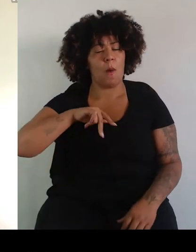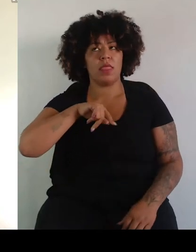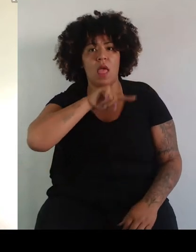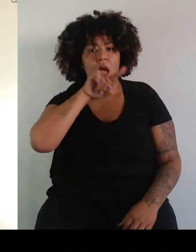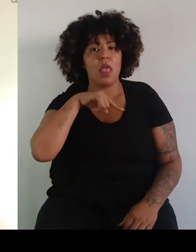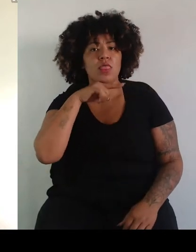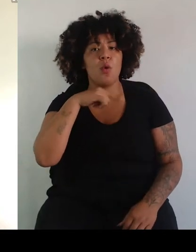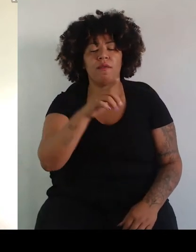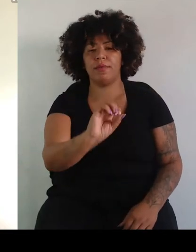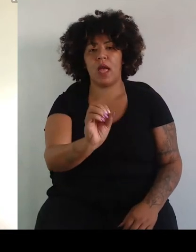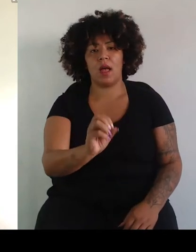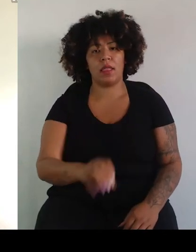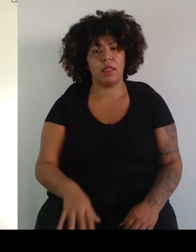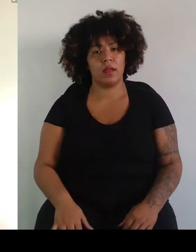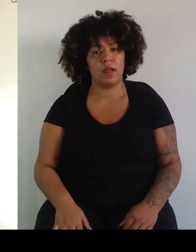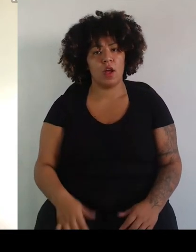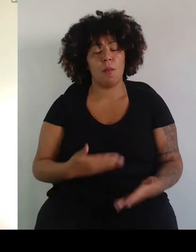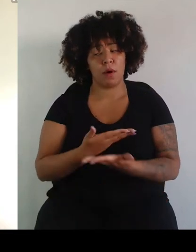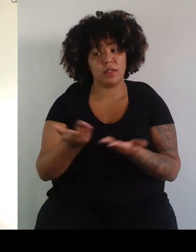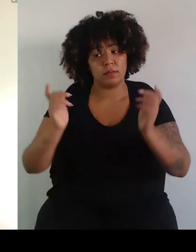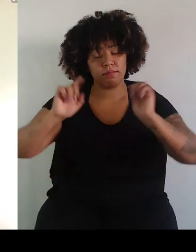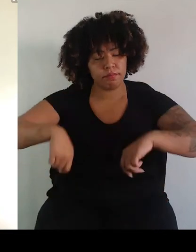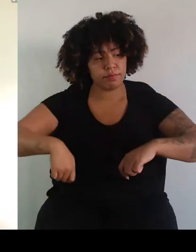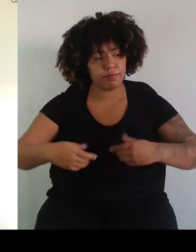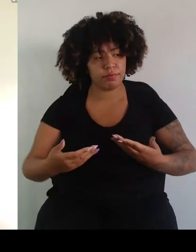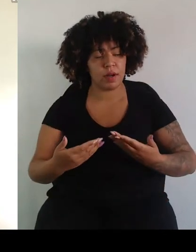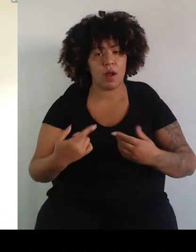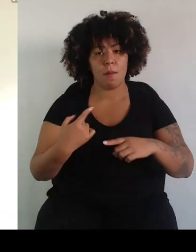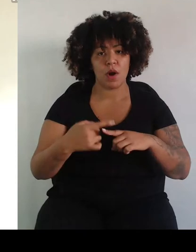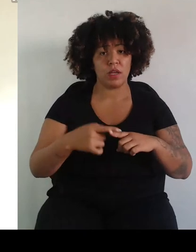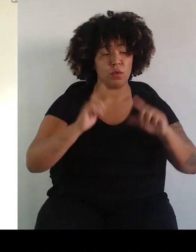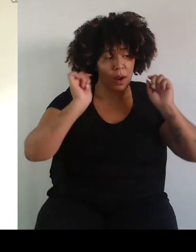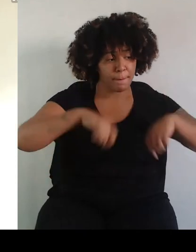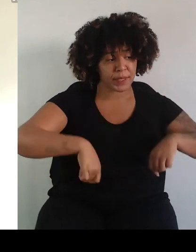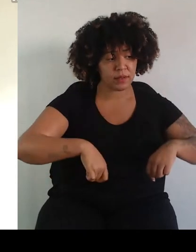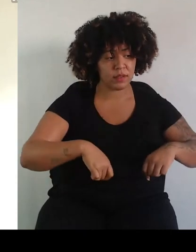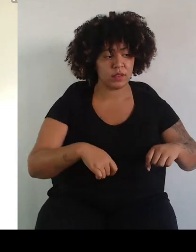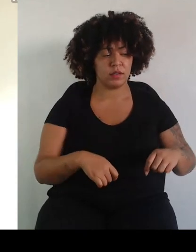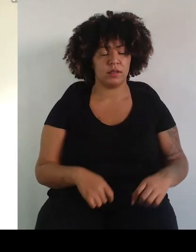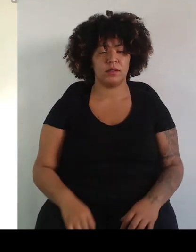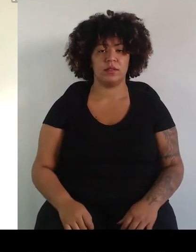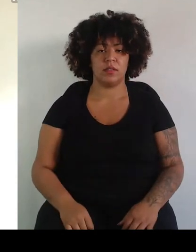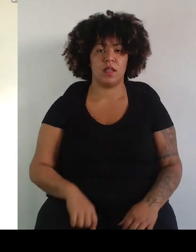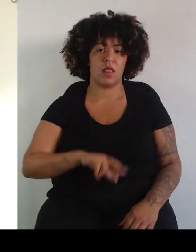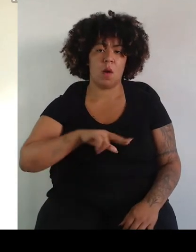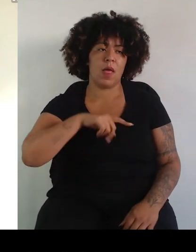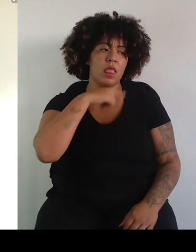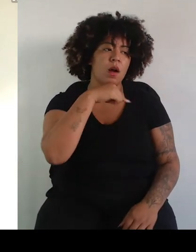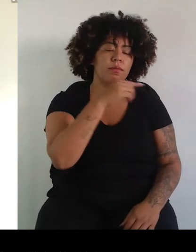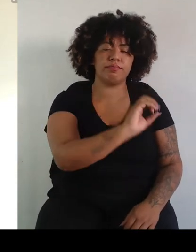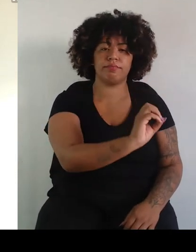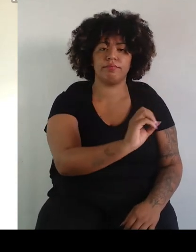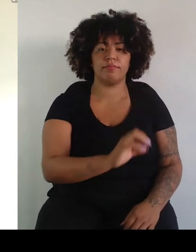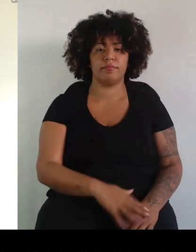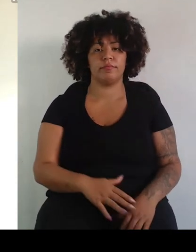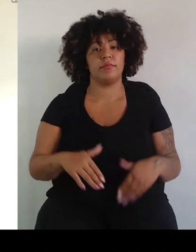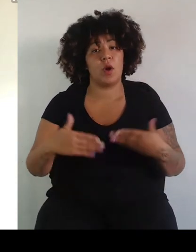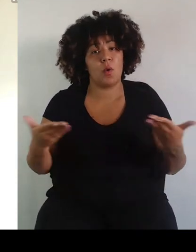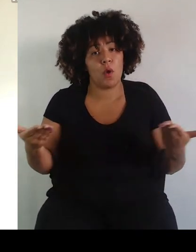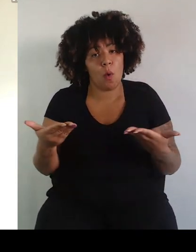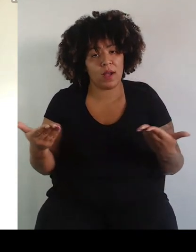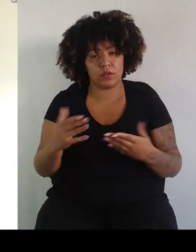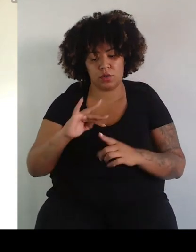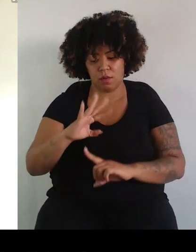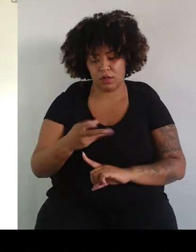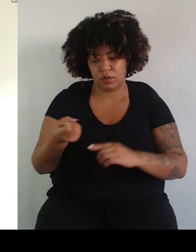que é a possibilidade do Impossível Então acho que o artista contemporâneo com relação à história ao